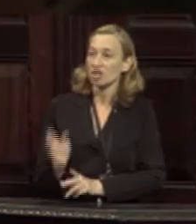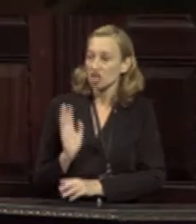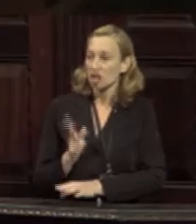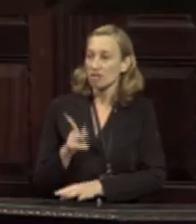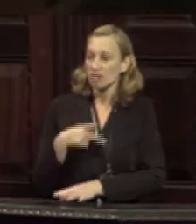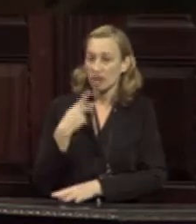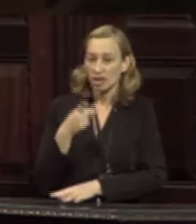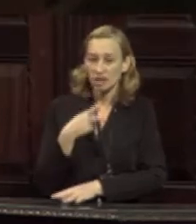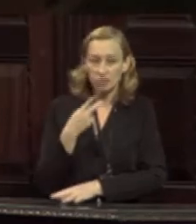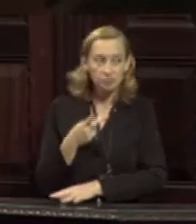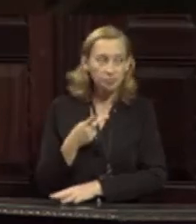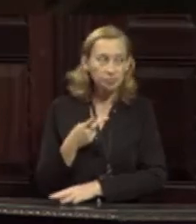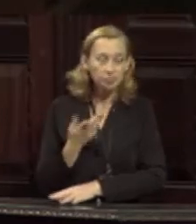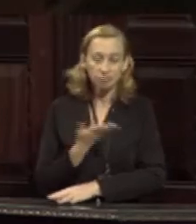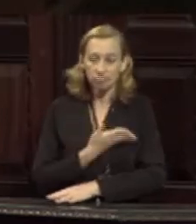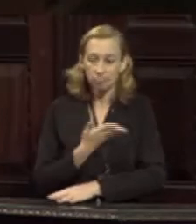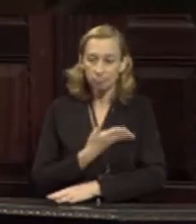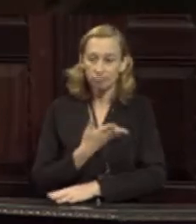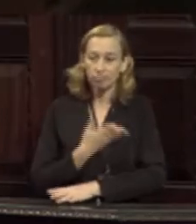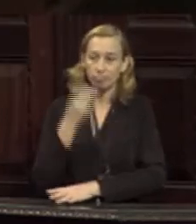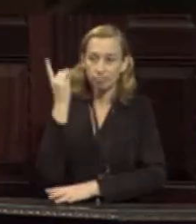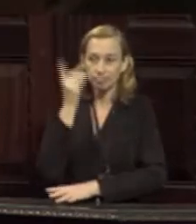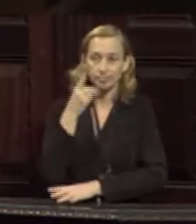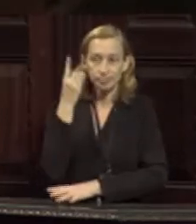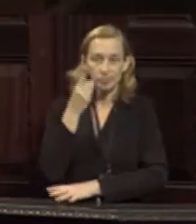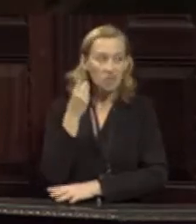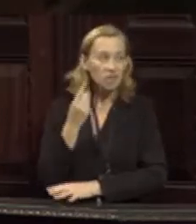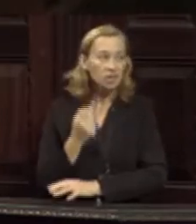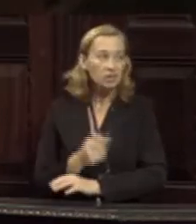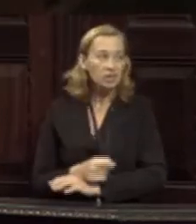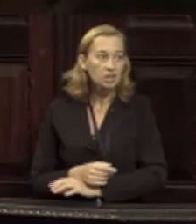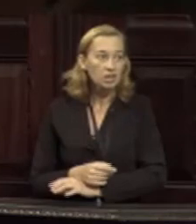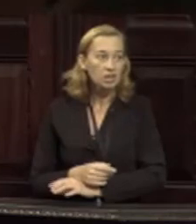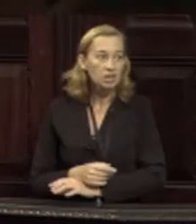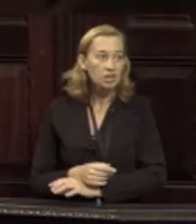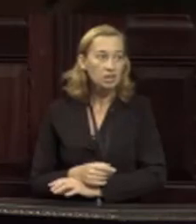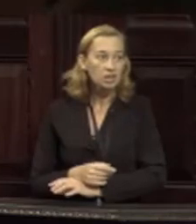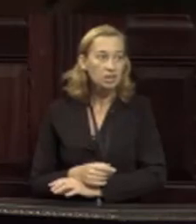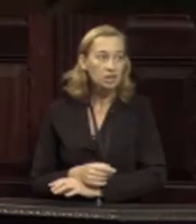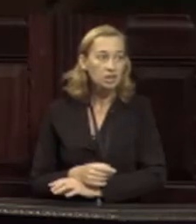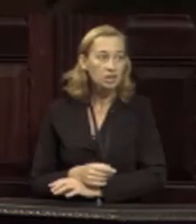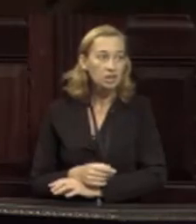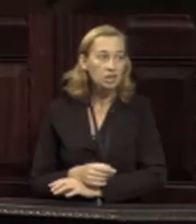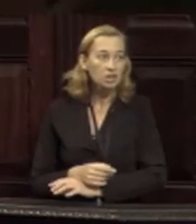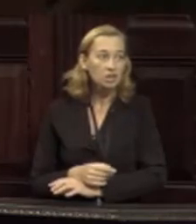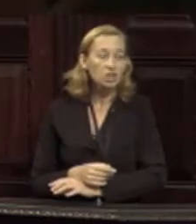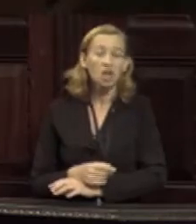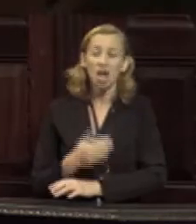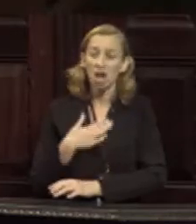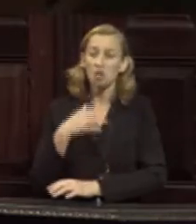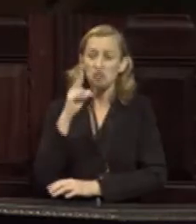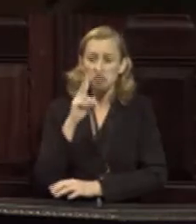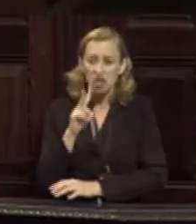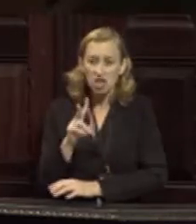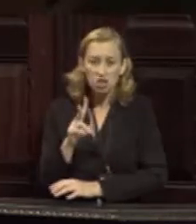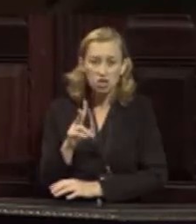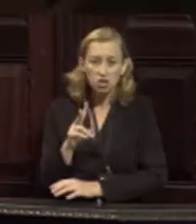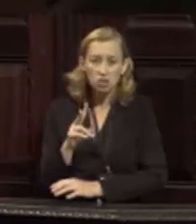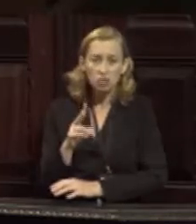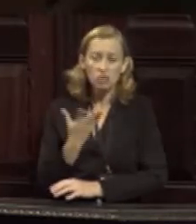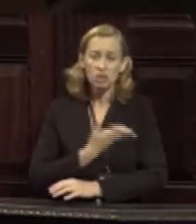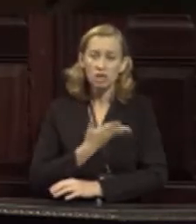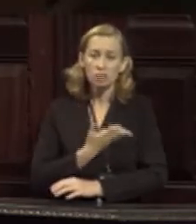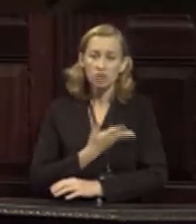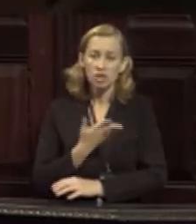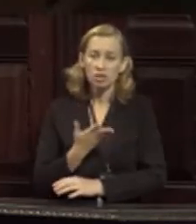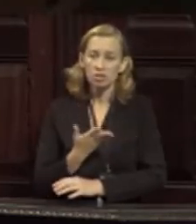relação aos senhores 2 deputados, porque tenho visto a posição dos senhores totalmente